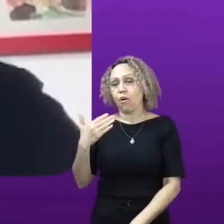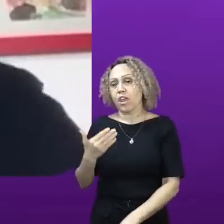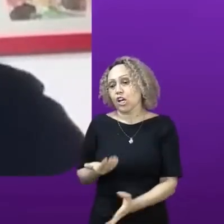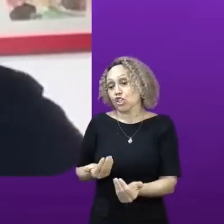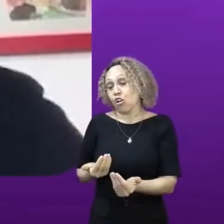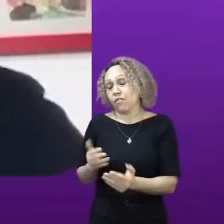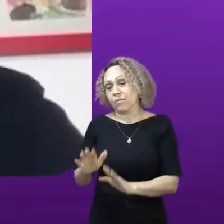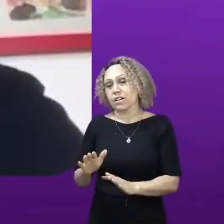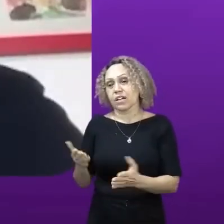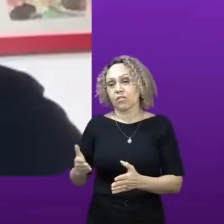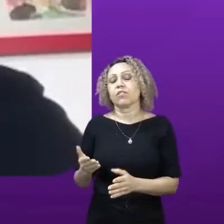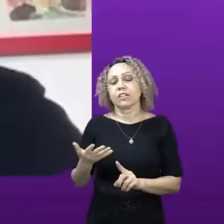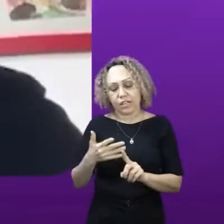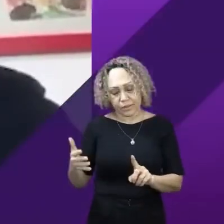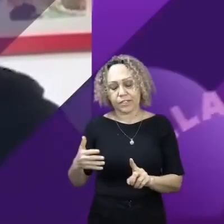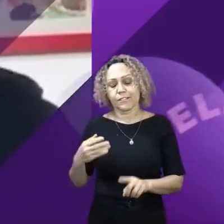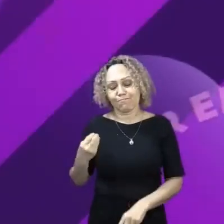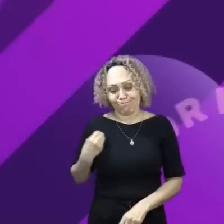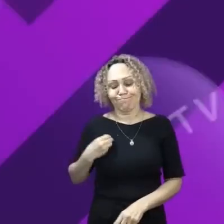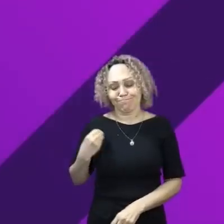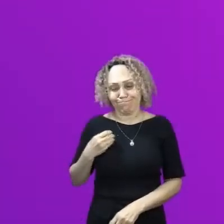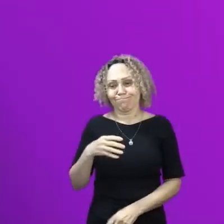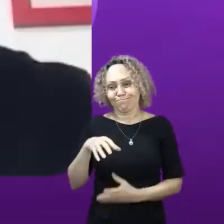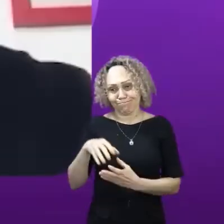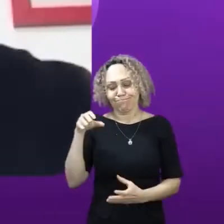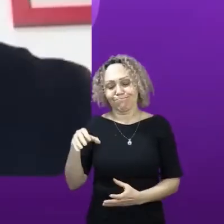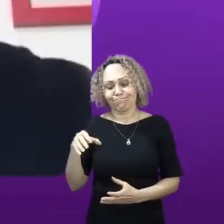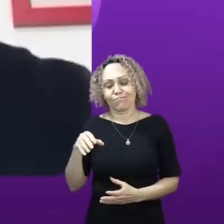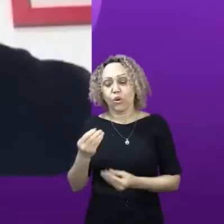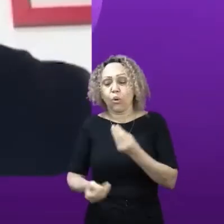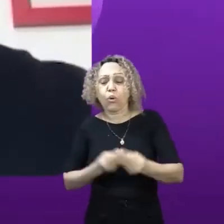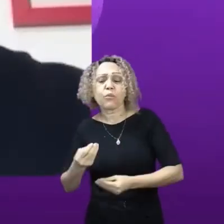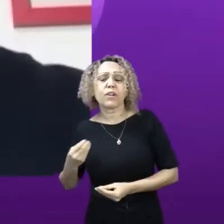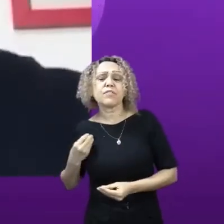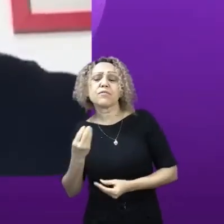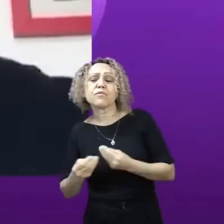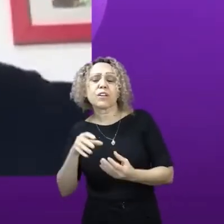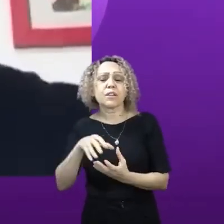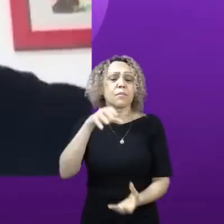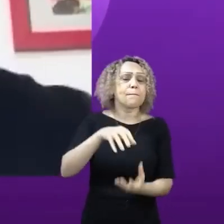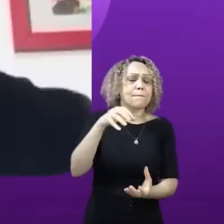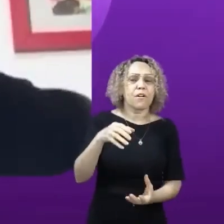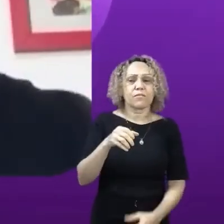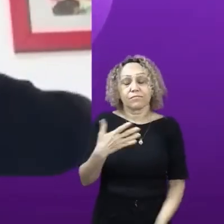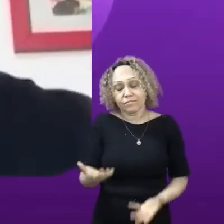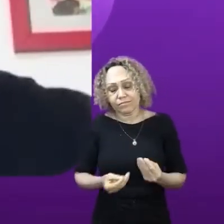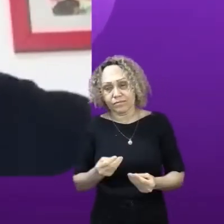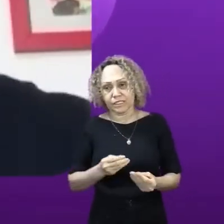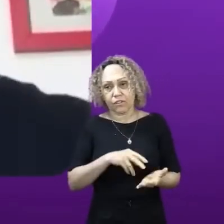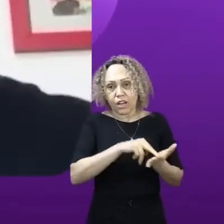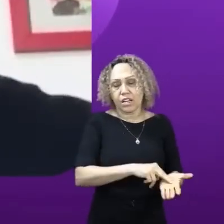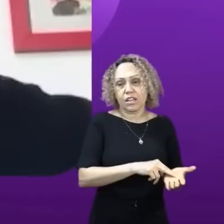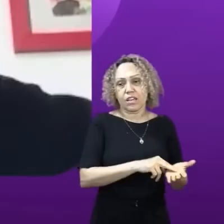falar sobre o envelhecimento da nossa população. Acolher a juventude LGBT é fortalecer o feminismo popular.